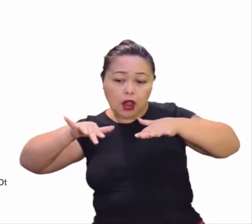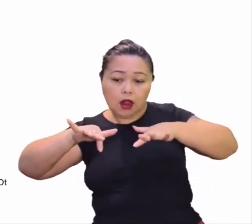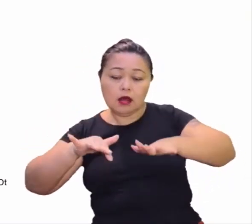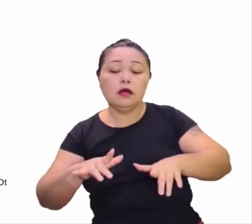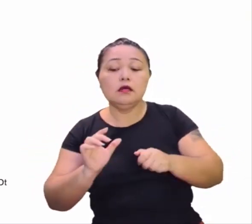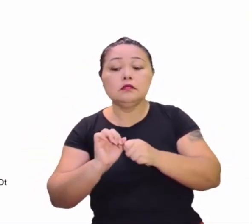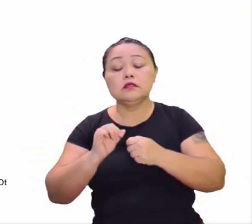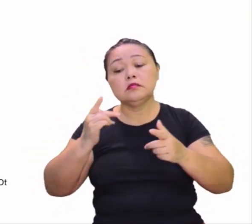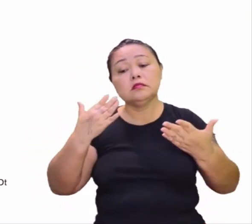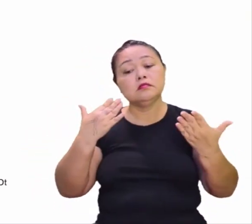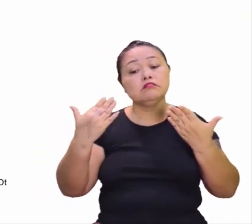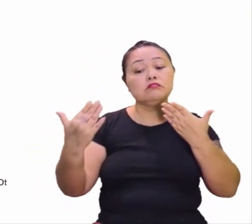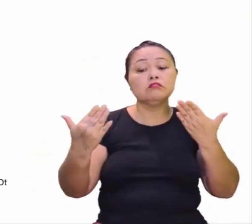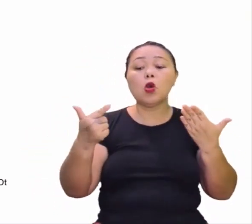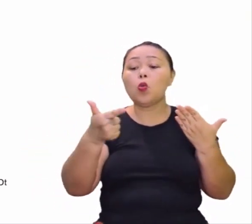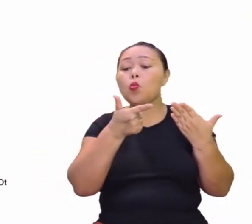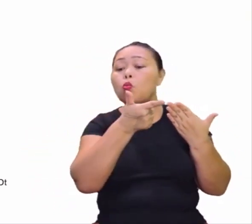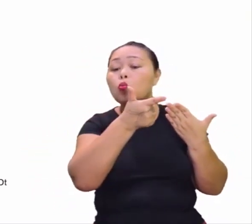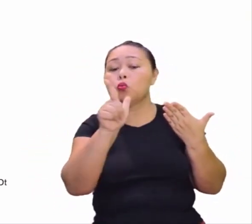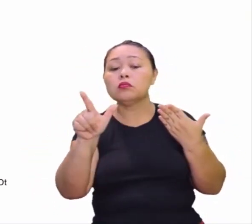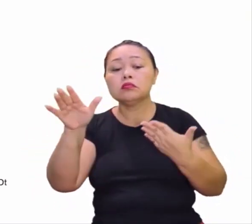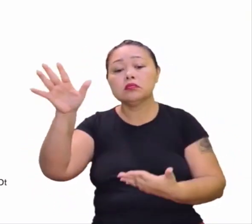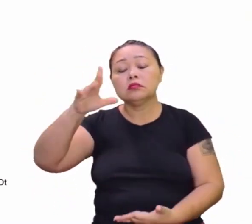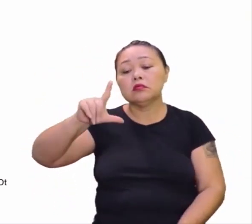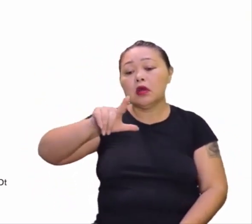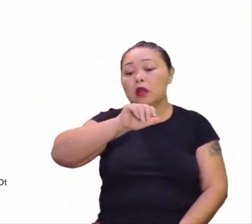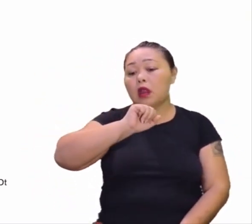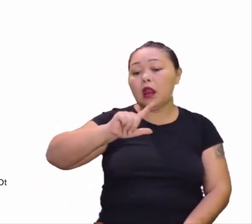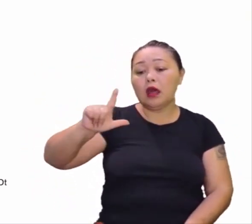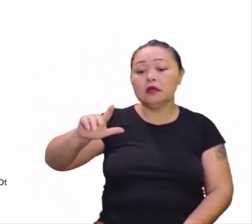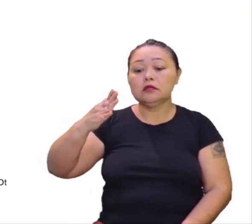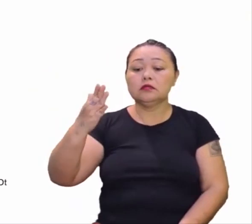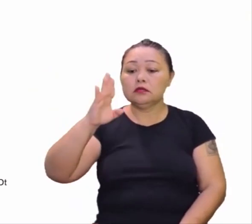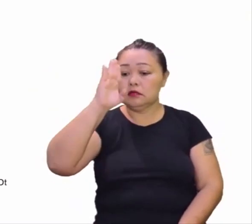recente, se comparado com toda essa porção leste do